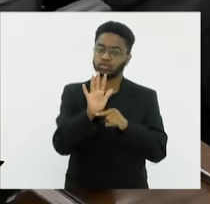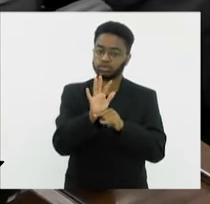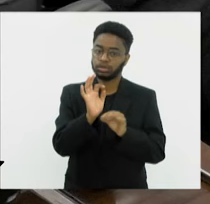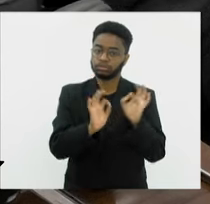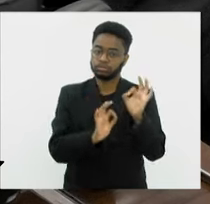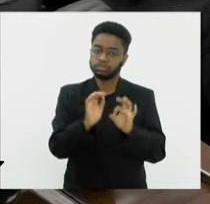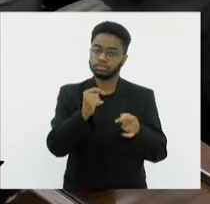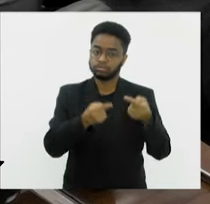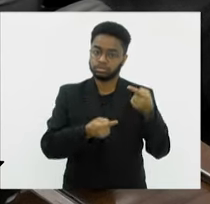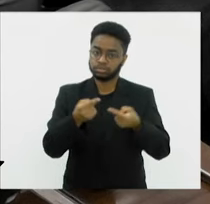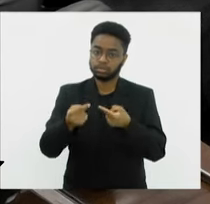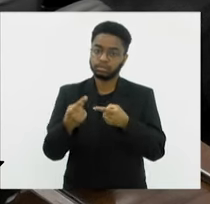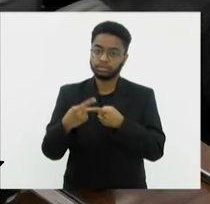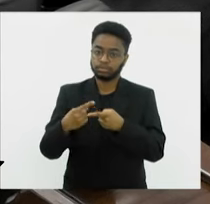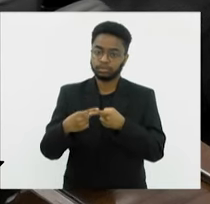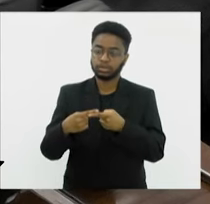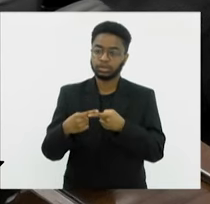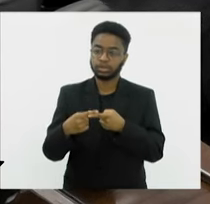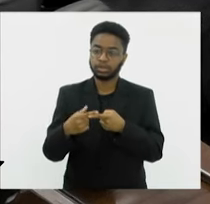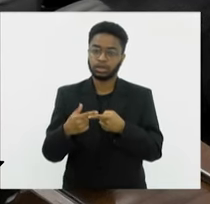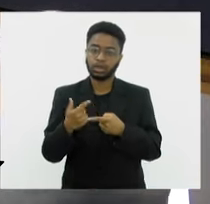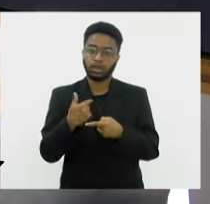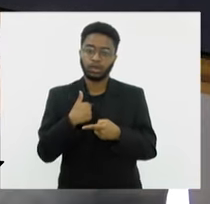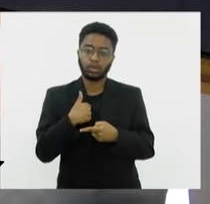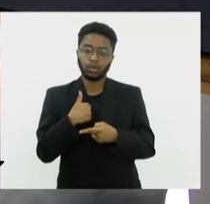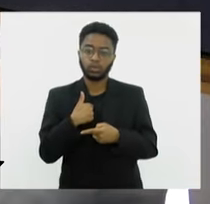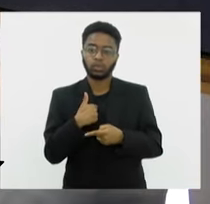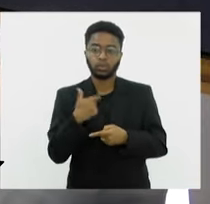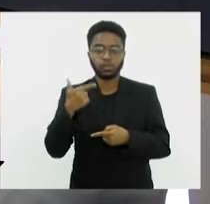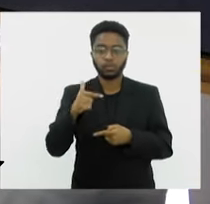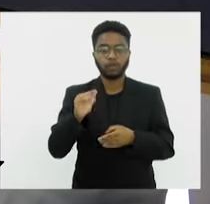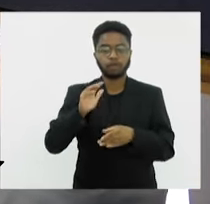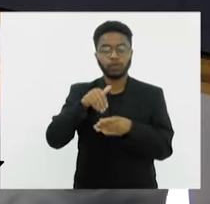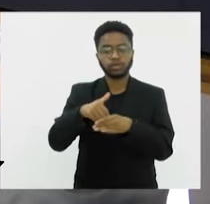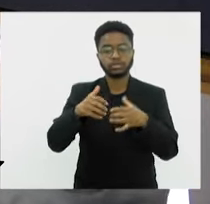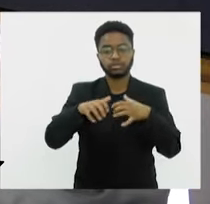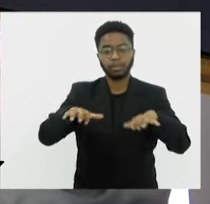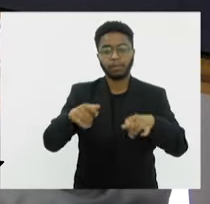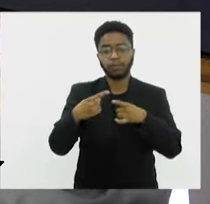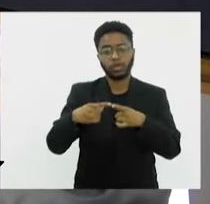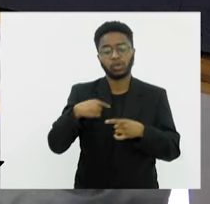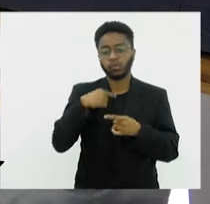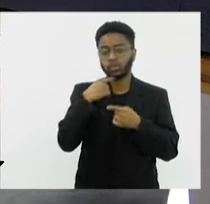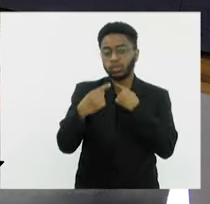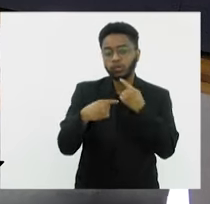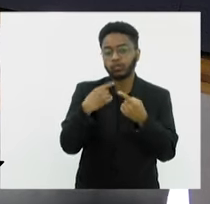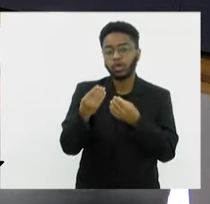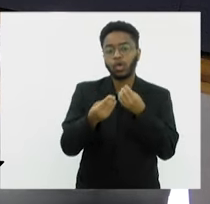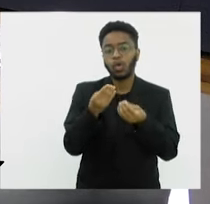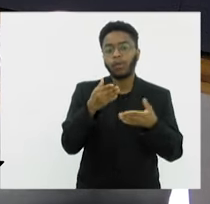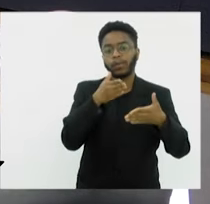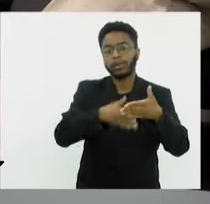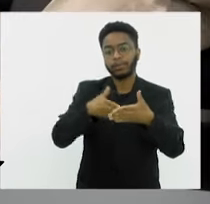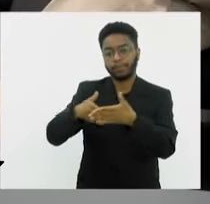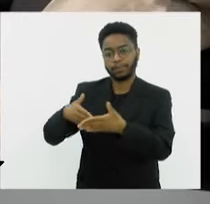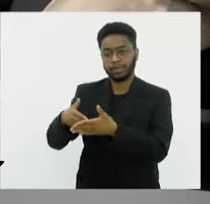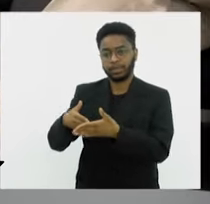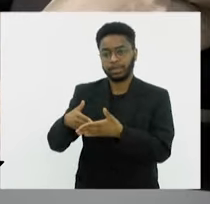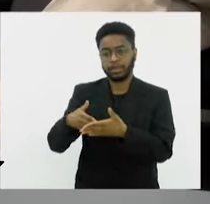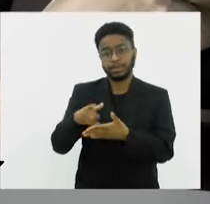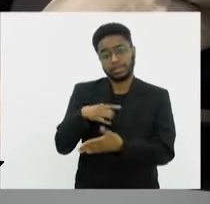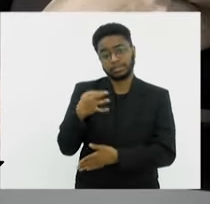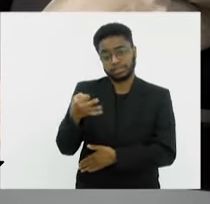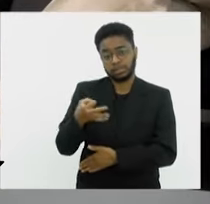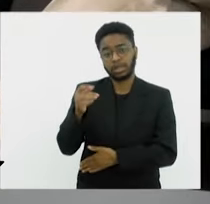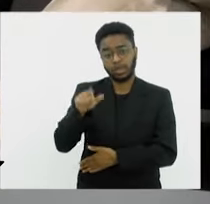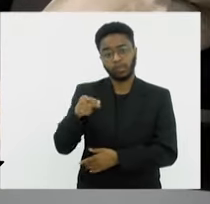Eu devolvi sem um voto separado justamente por ter dúvida desse limite que está colocado. Eu não tenho dúvida de que esse é um debate que tensiona,